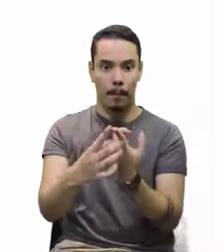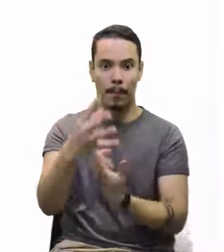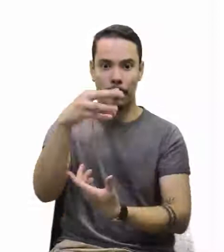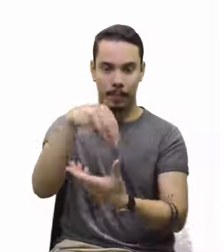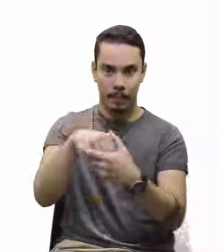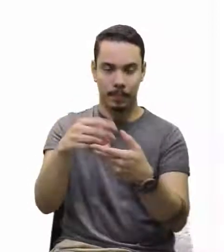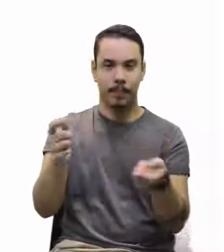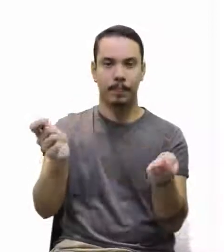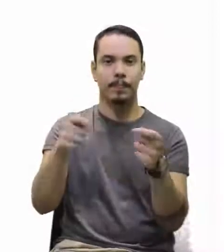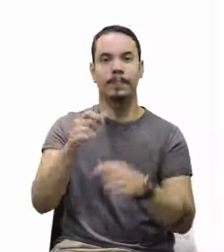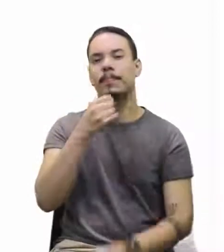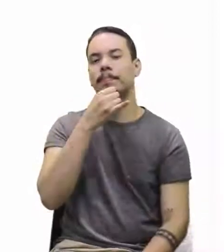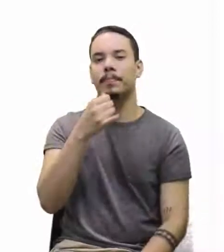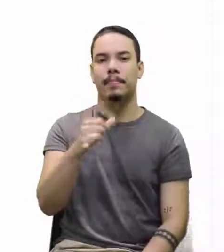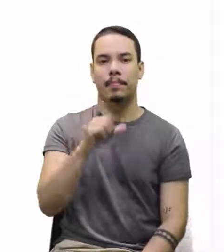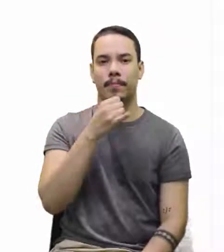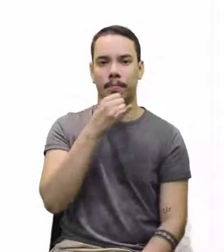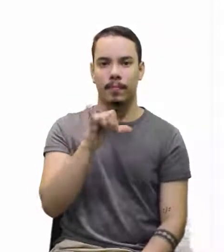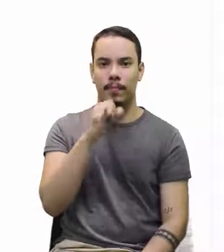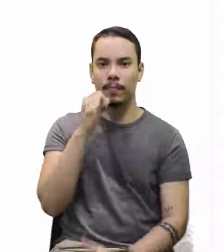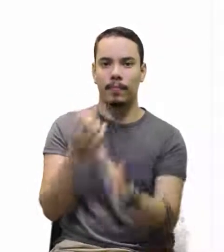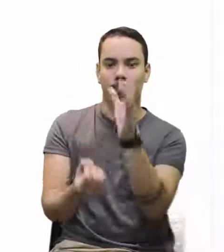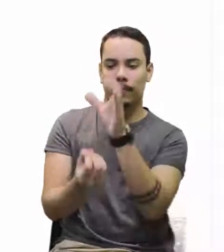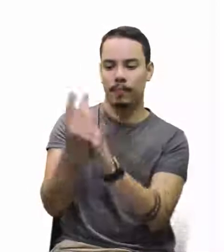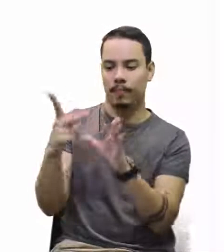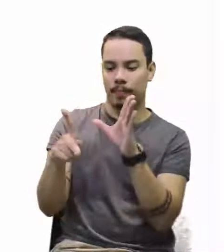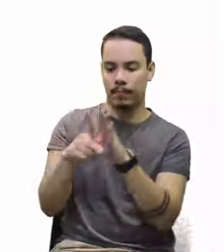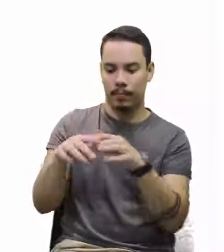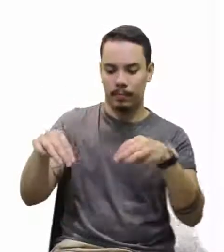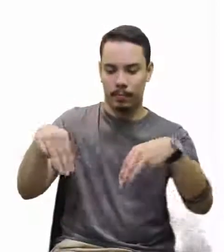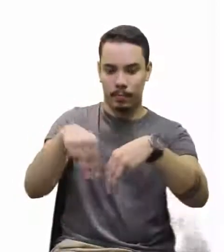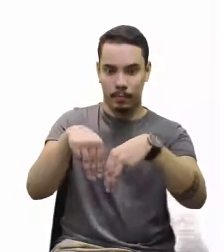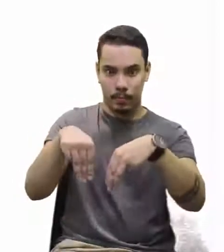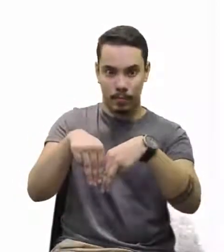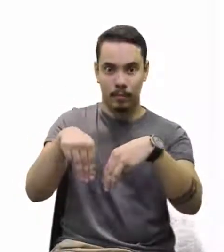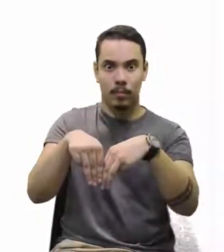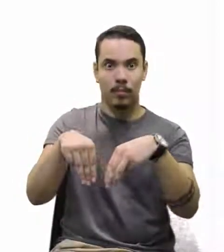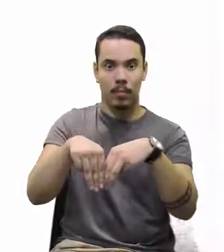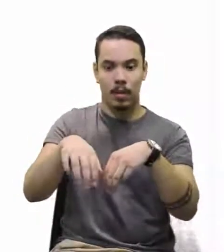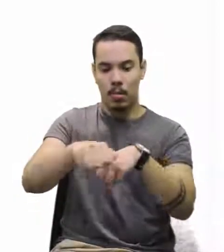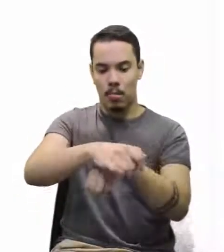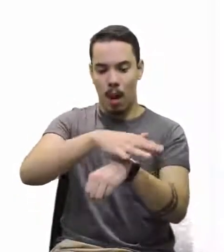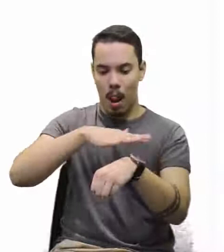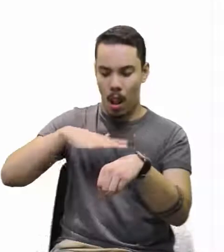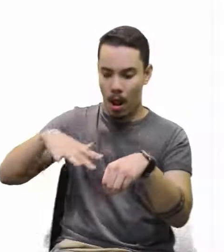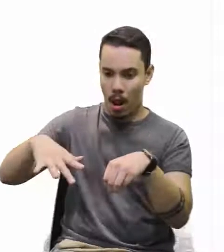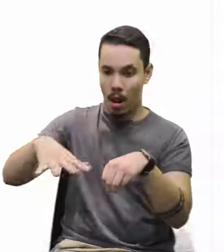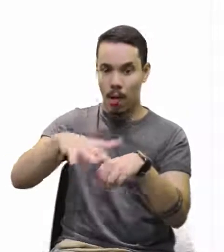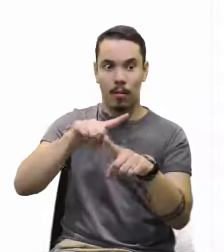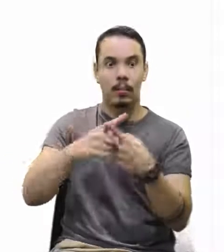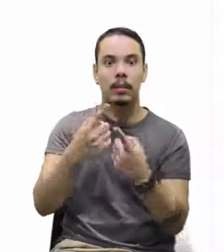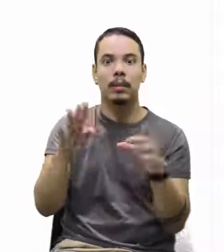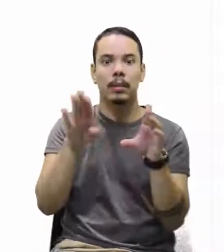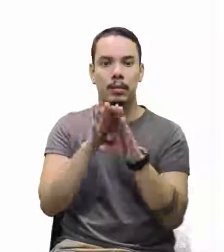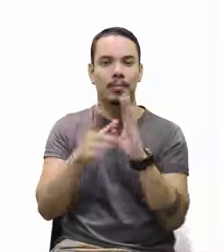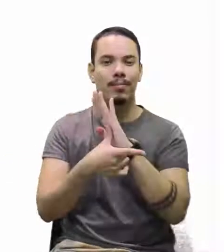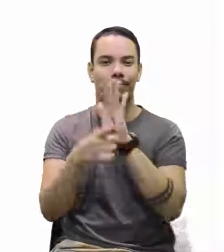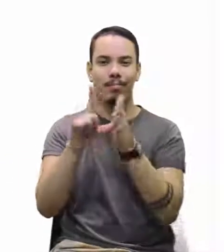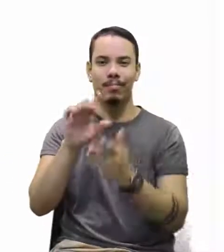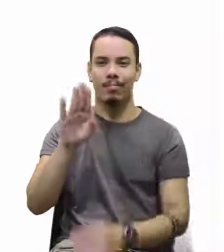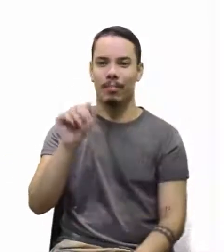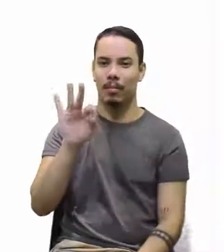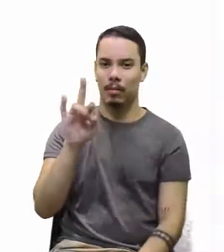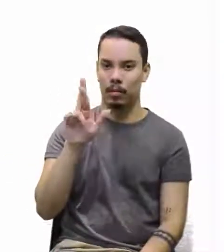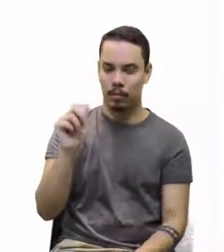essa energia, né, criada por um campo magnético e sendo alternada. A bateria, nós vimos, a